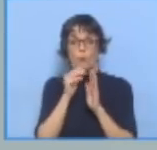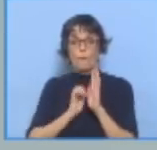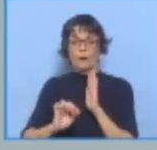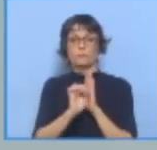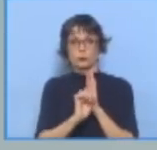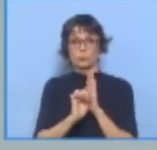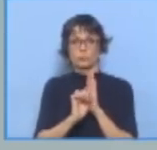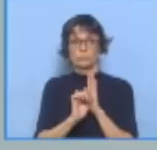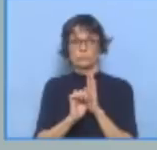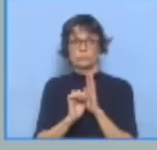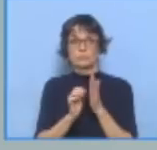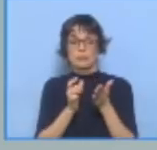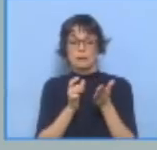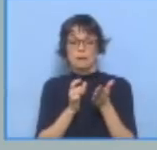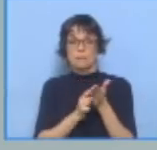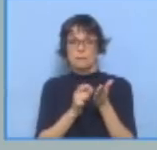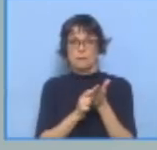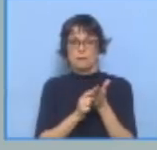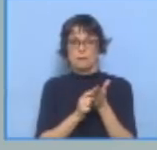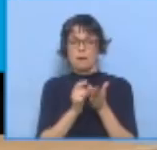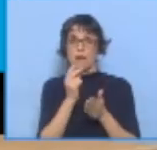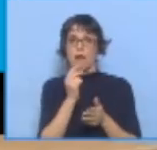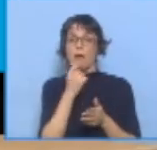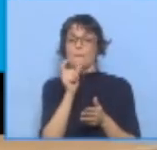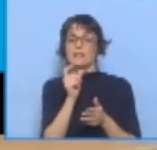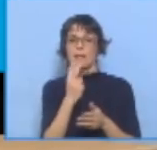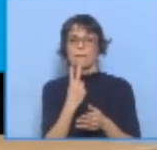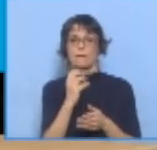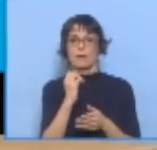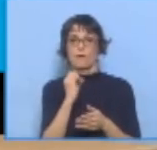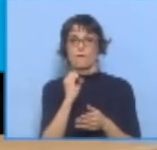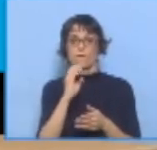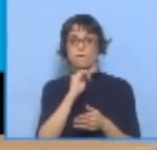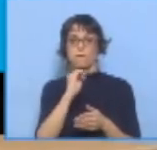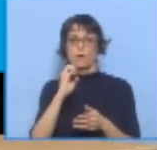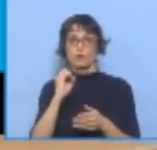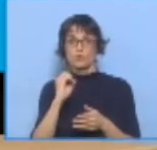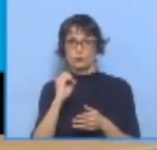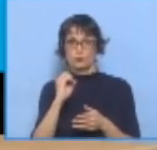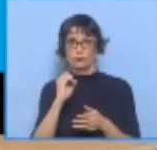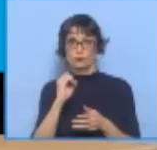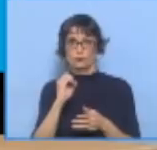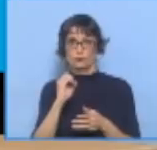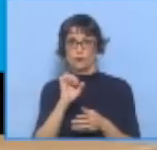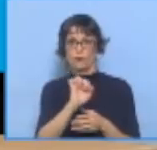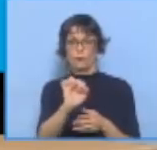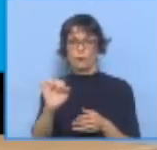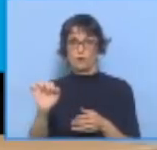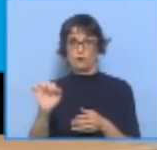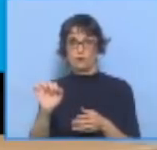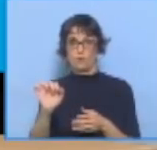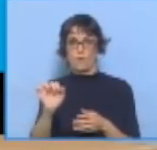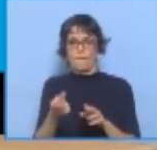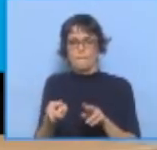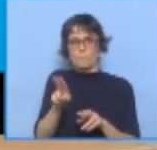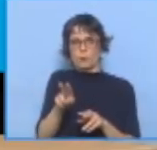o vosso passar a ser o tu. Exatamente, o Pai Nosso é um dos casos, mas em que nós procuramos